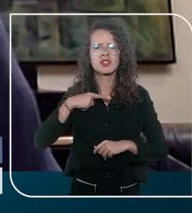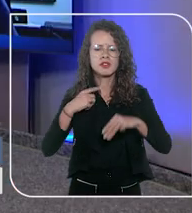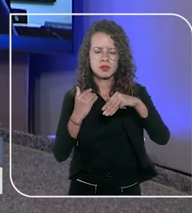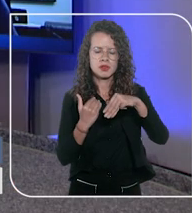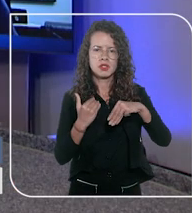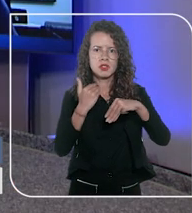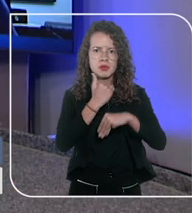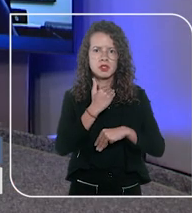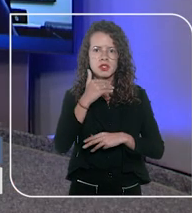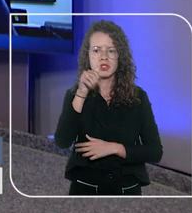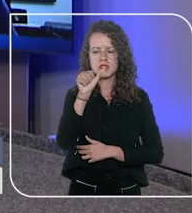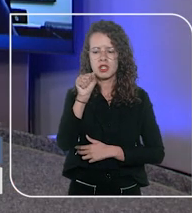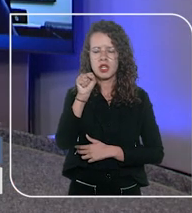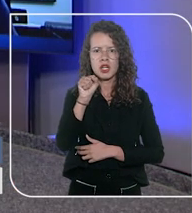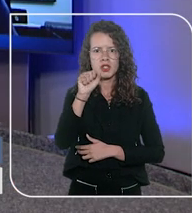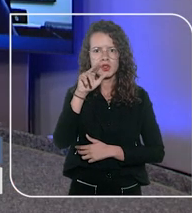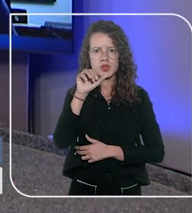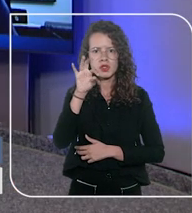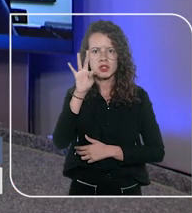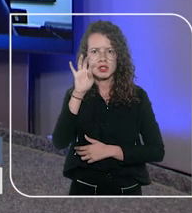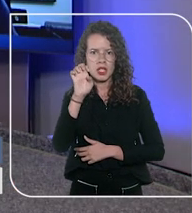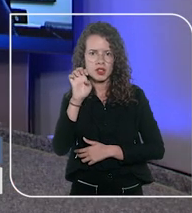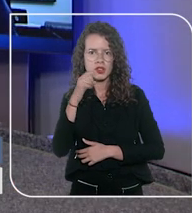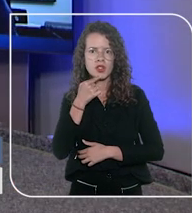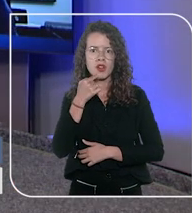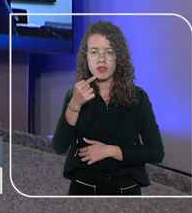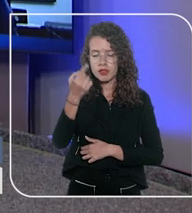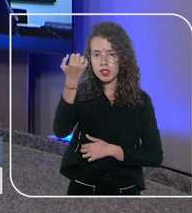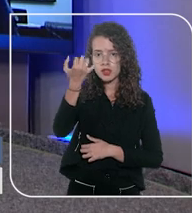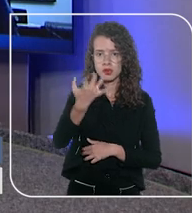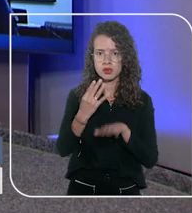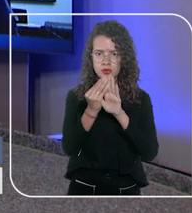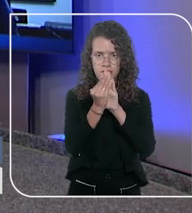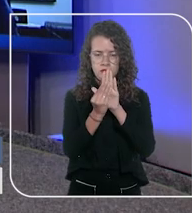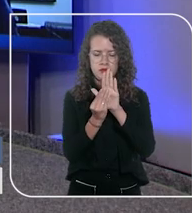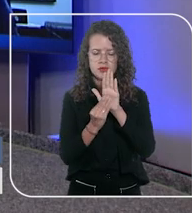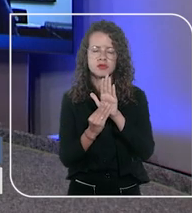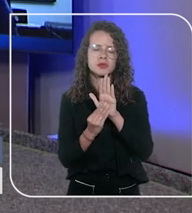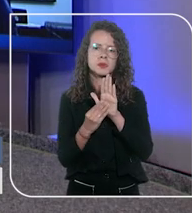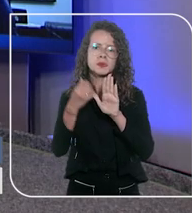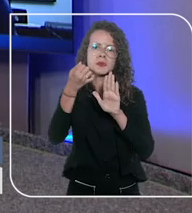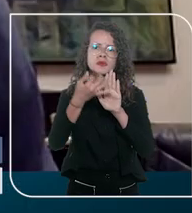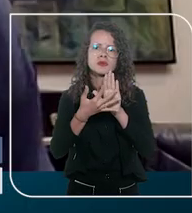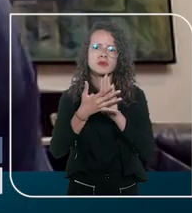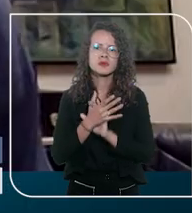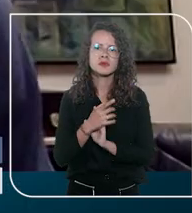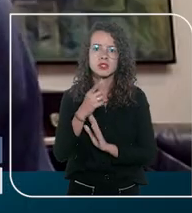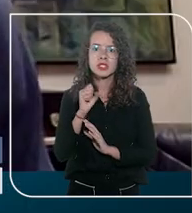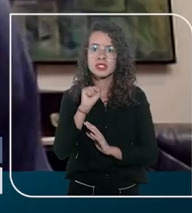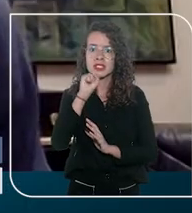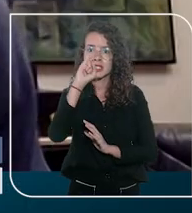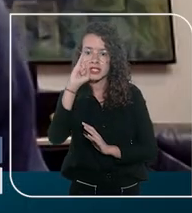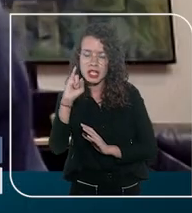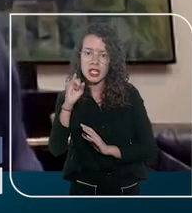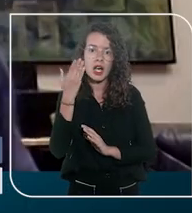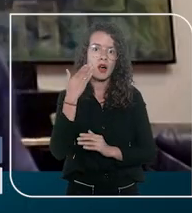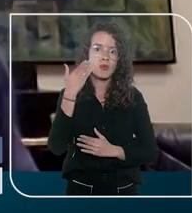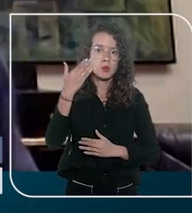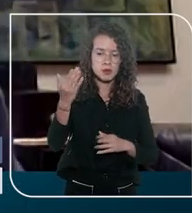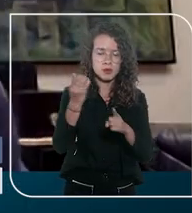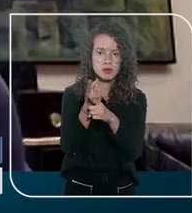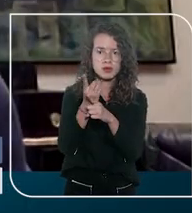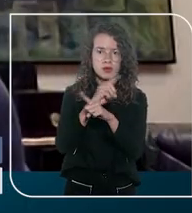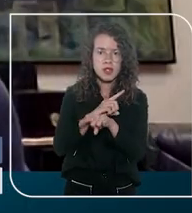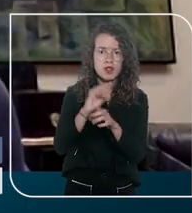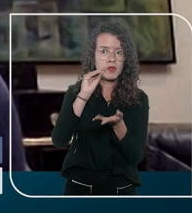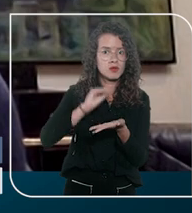ministra Assuncete Magalhães, em que ela dispõe o seguinte, Fátima e Maurício: a ausência de demonstração da